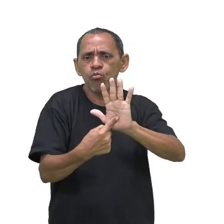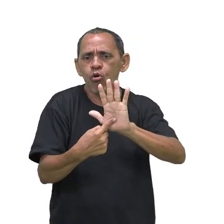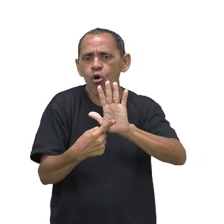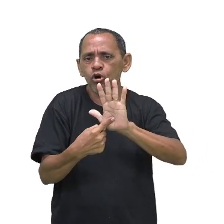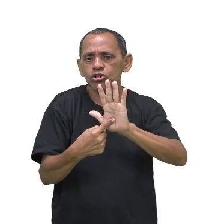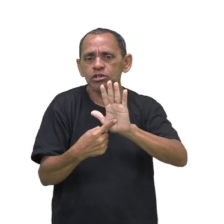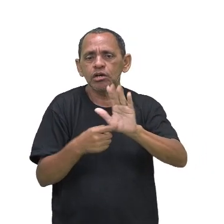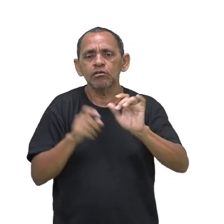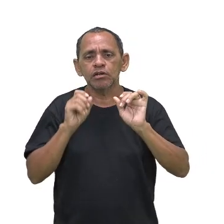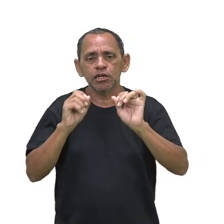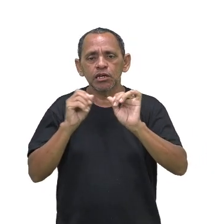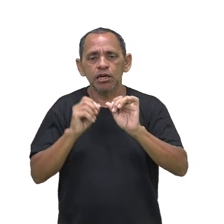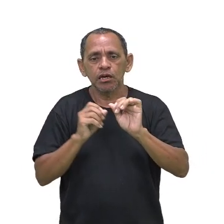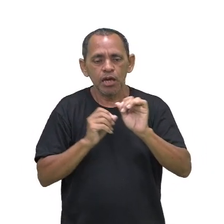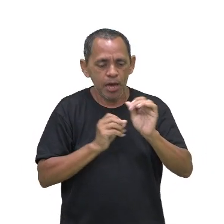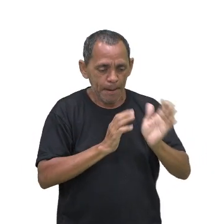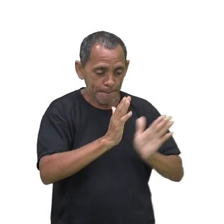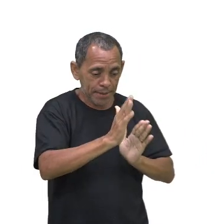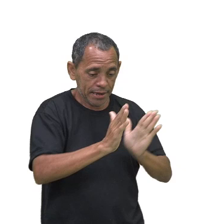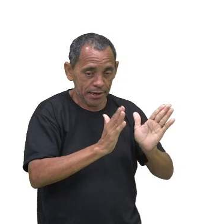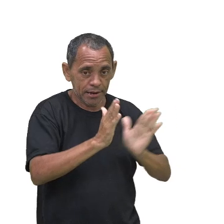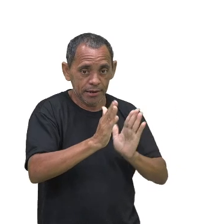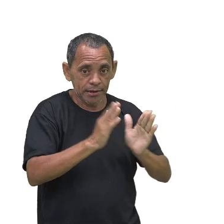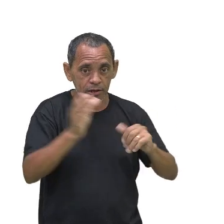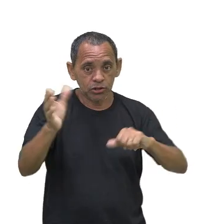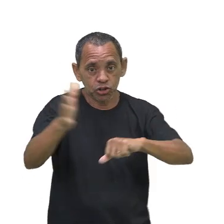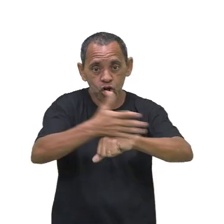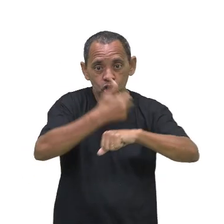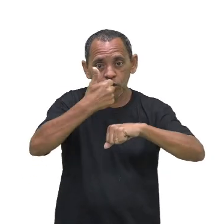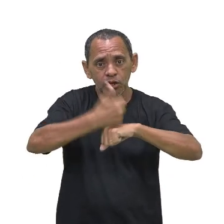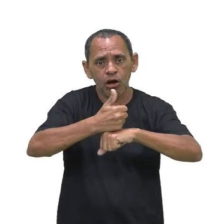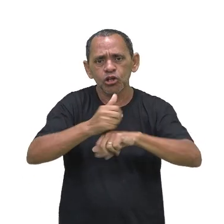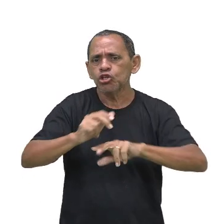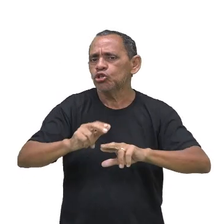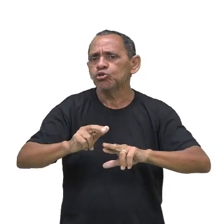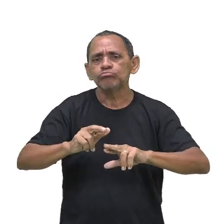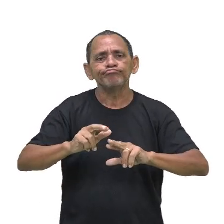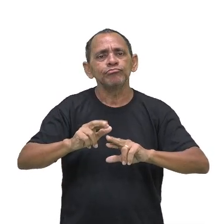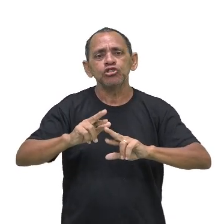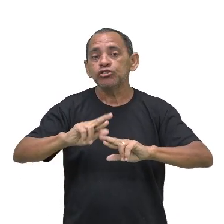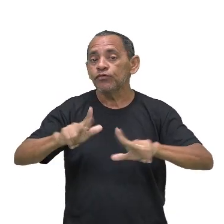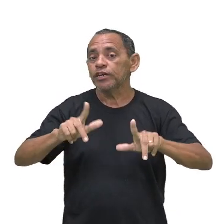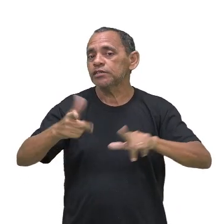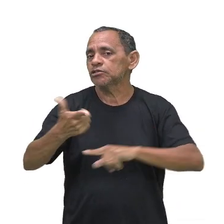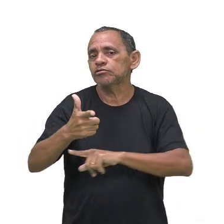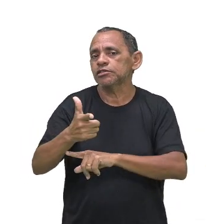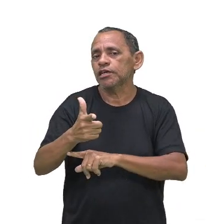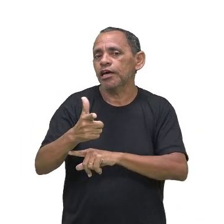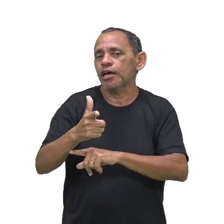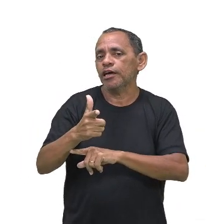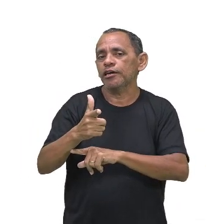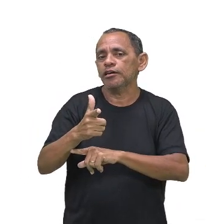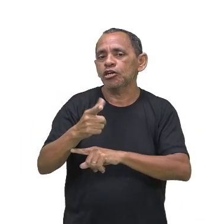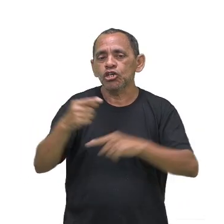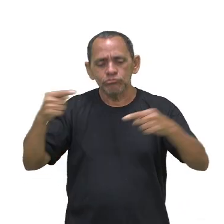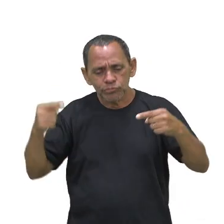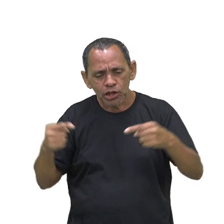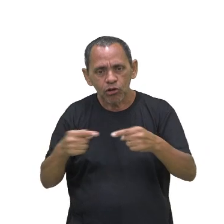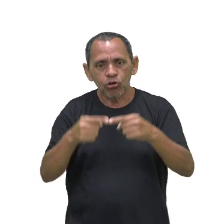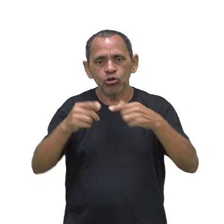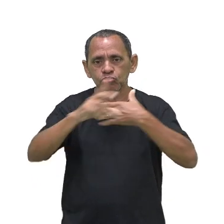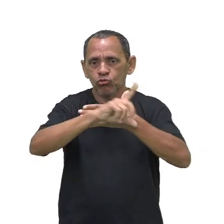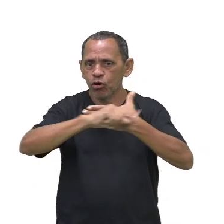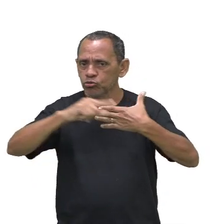colonial. Parece que não há muita diferença, de acordo com Caio Prado Júnior. e que se balanceia e